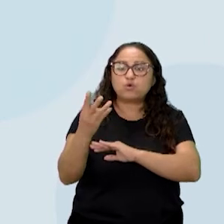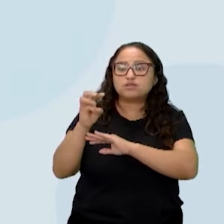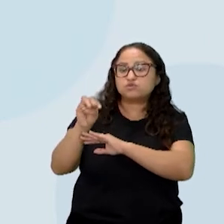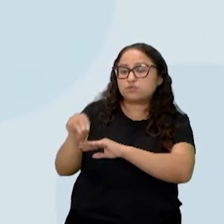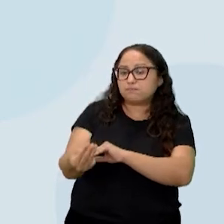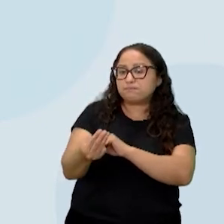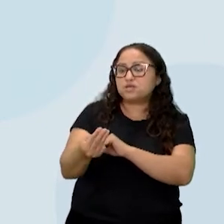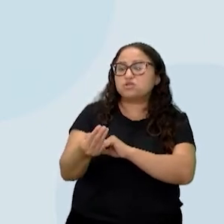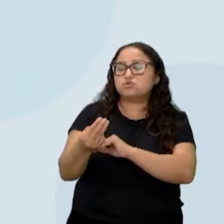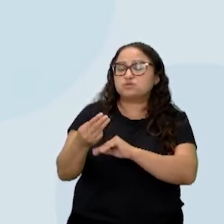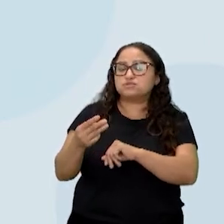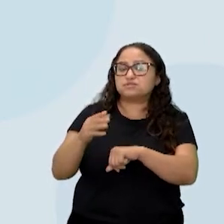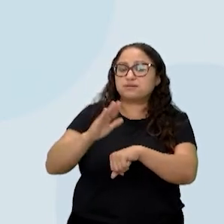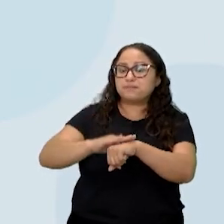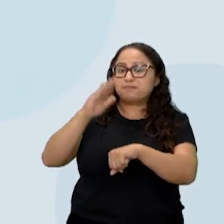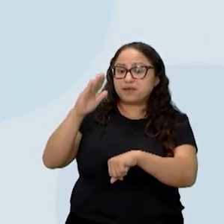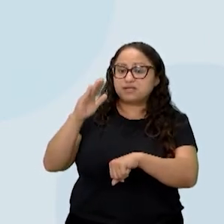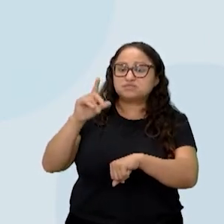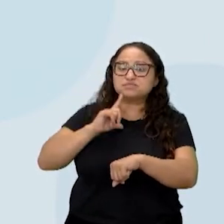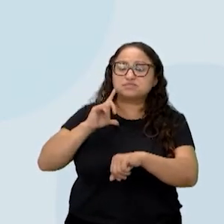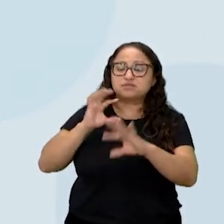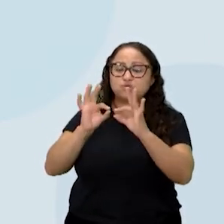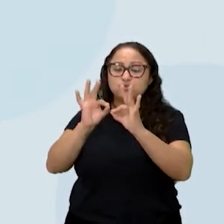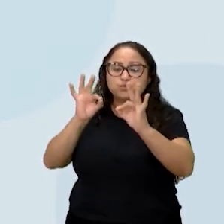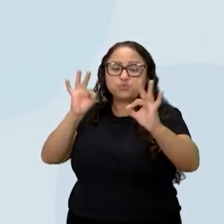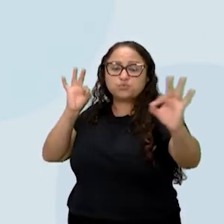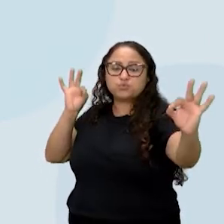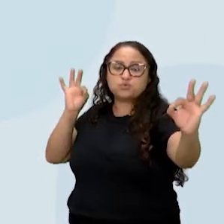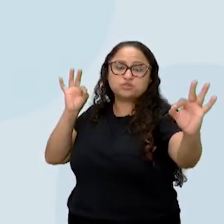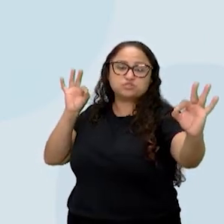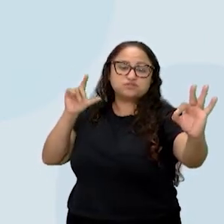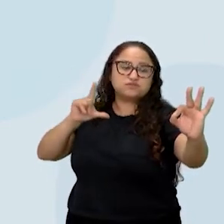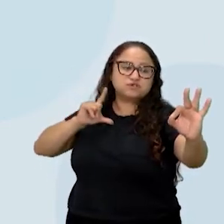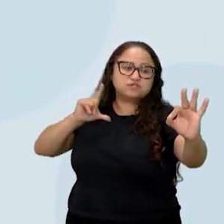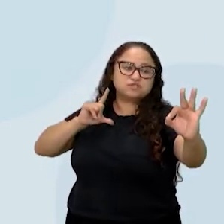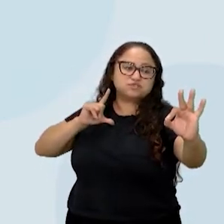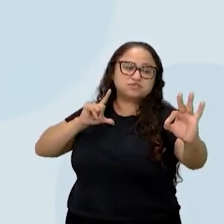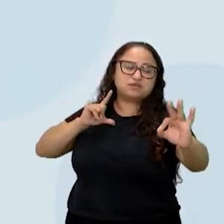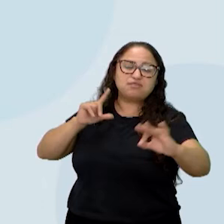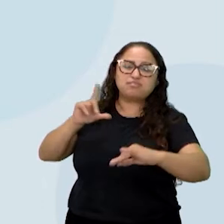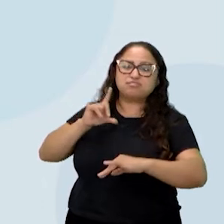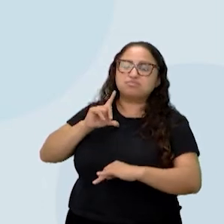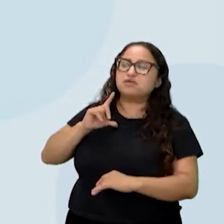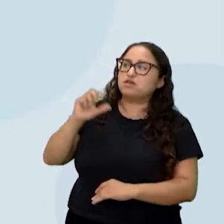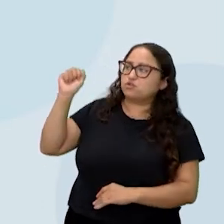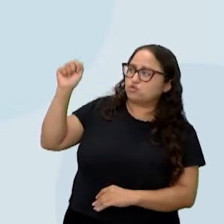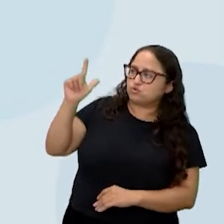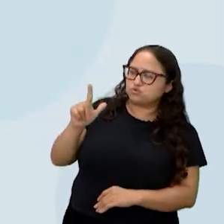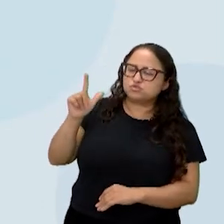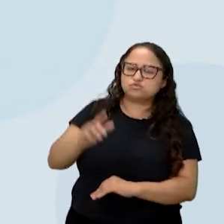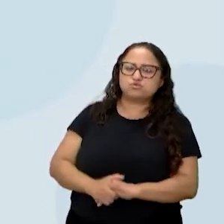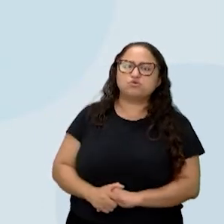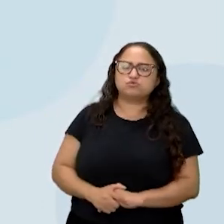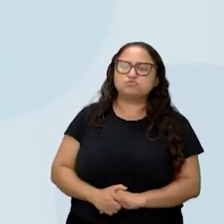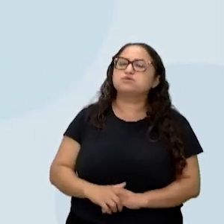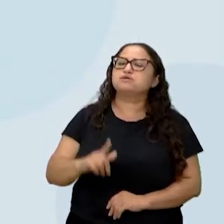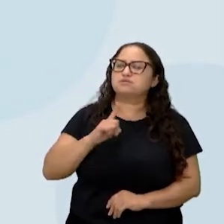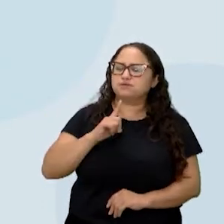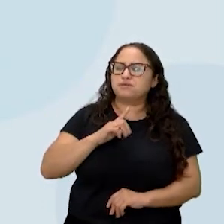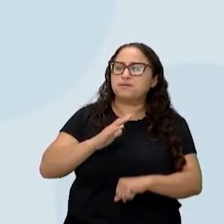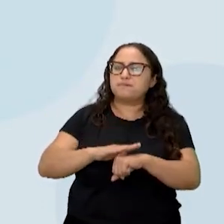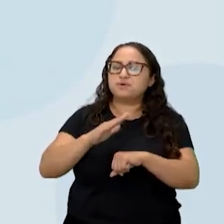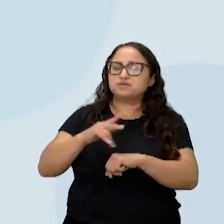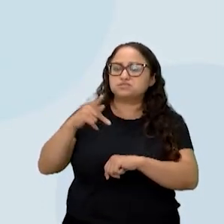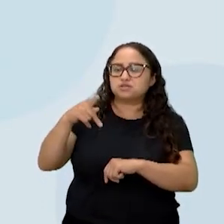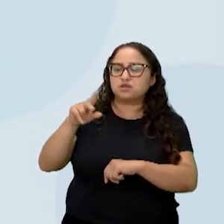que dos quatro aí, é o mais afastado do Sistema Solar. Tinha Plutão, né, que está mais afastado ainda, né, mas Plutão